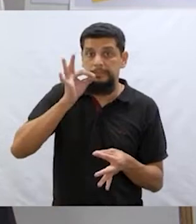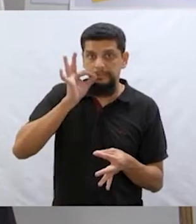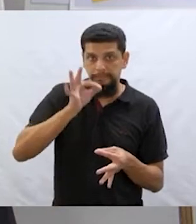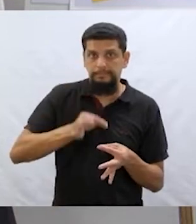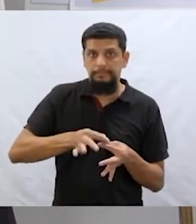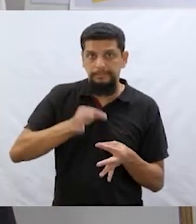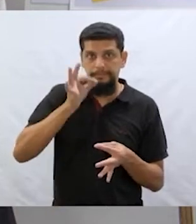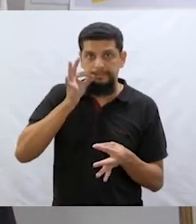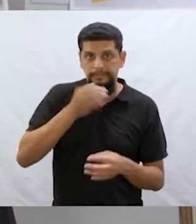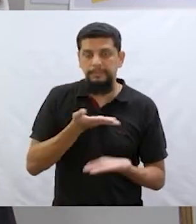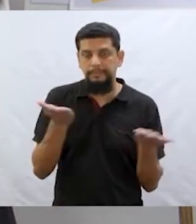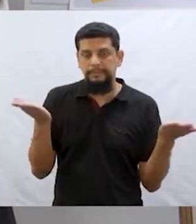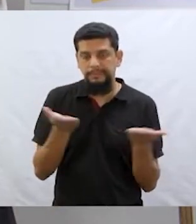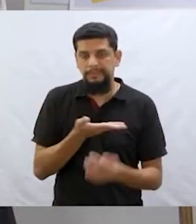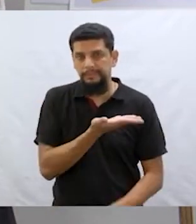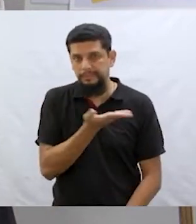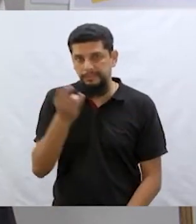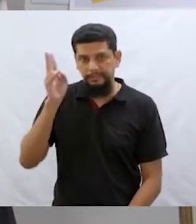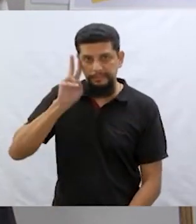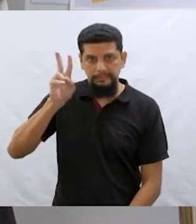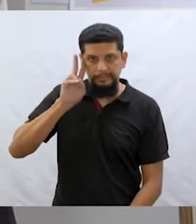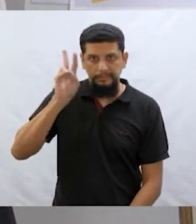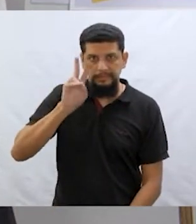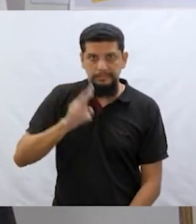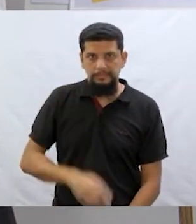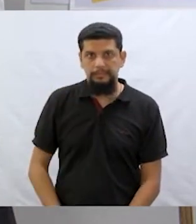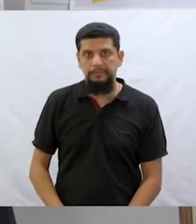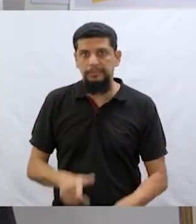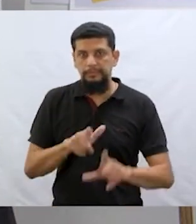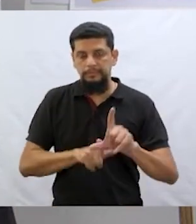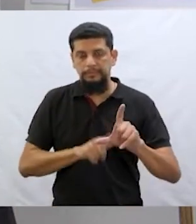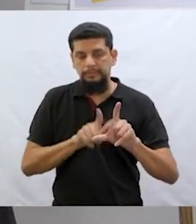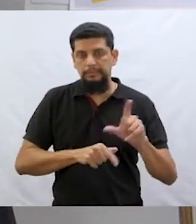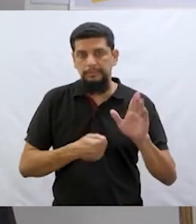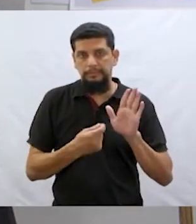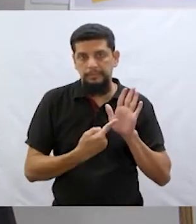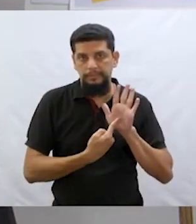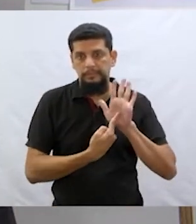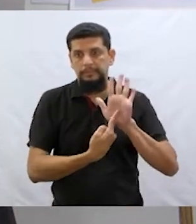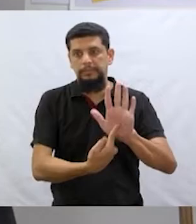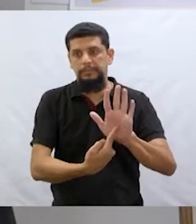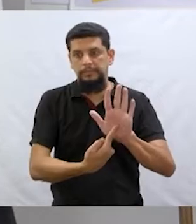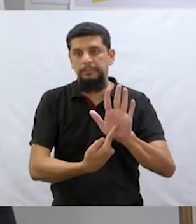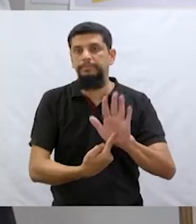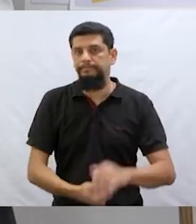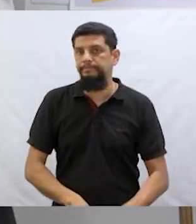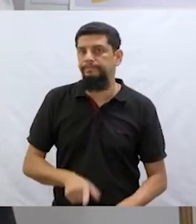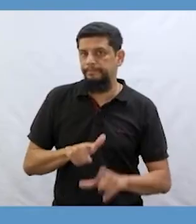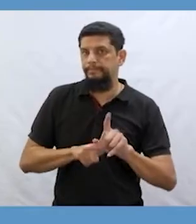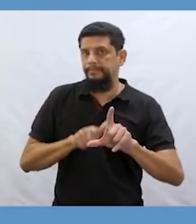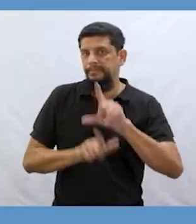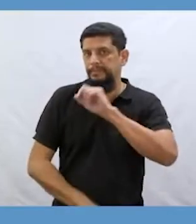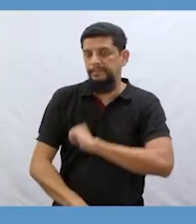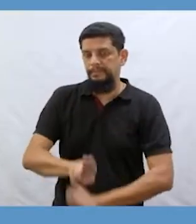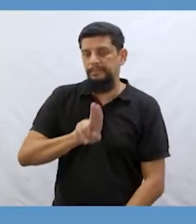Uva. Ah, agora eles lembraram. A letra que tem que aparecer aqui é a letra